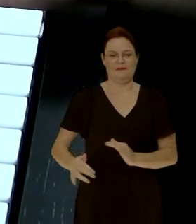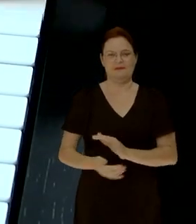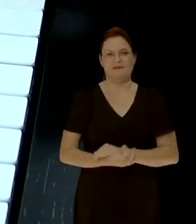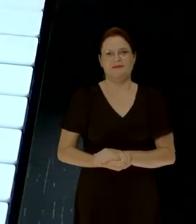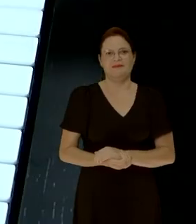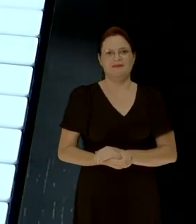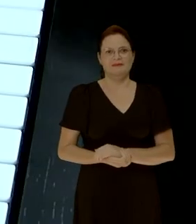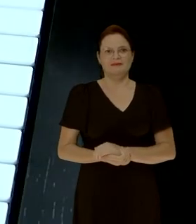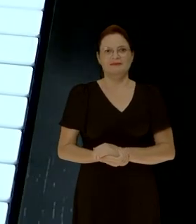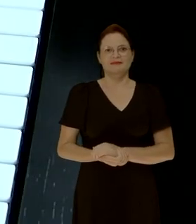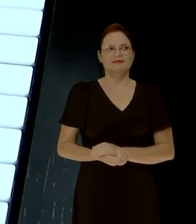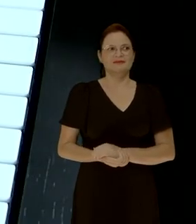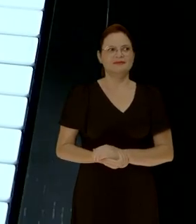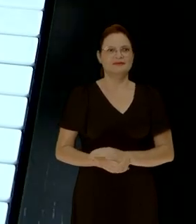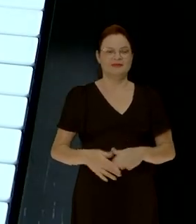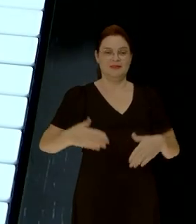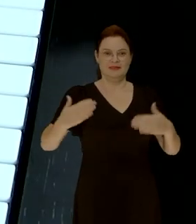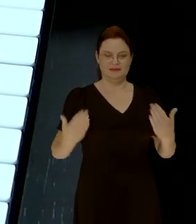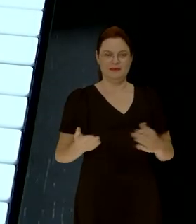Meus irmãos, minhas irmãs,